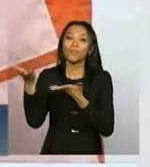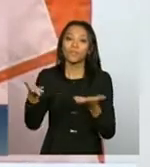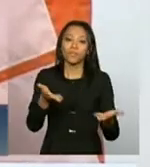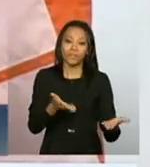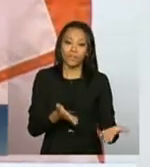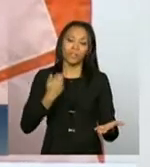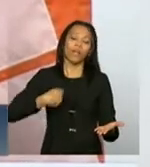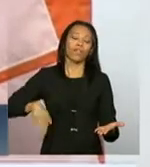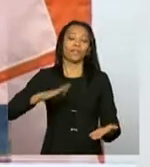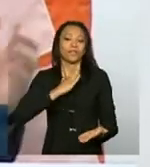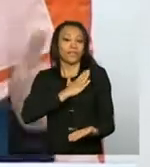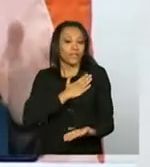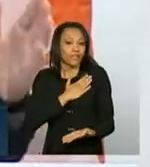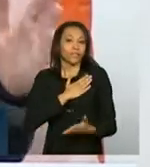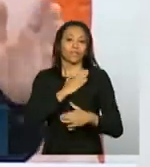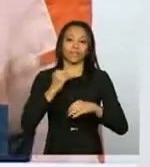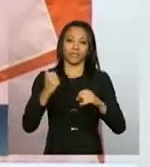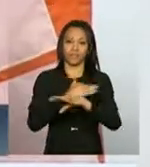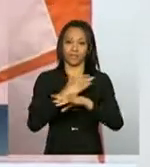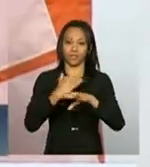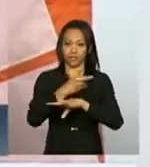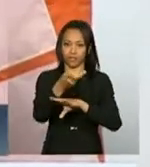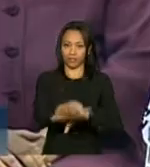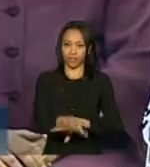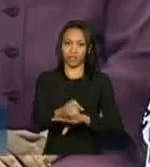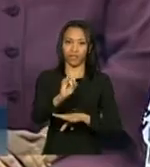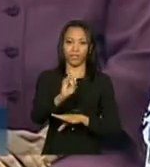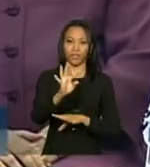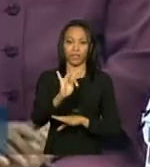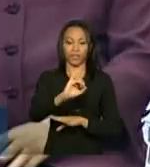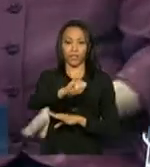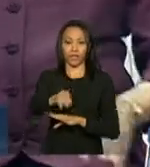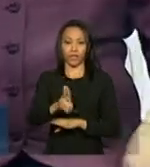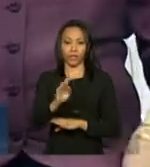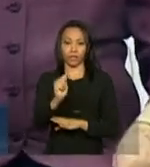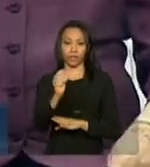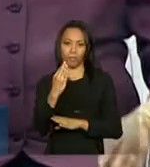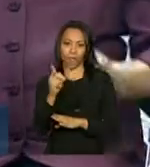à nossa querida e amada cidade de Itajubá. Muito obrigado, senhoras.